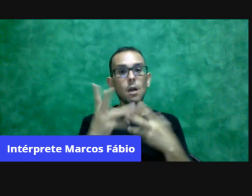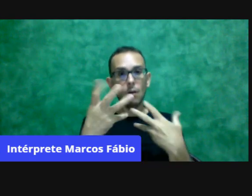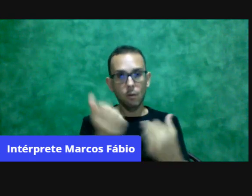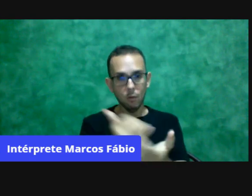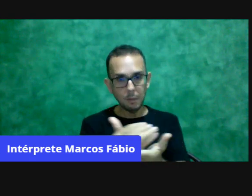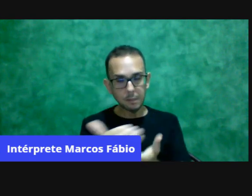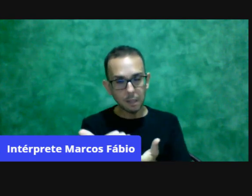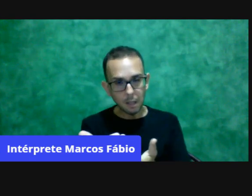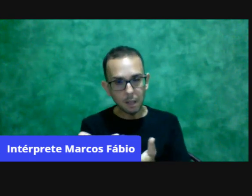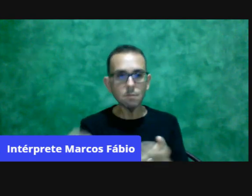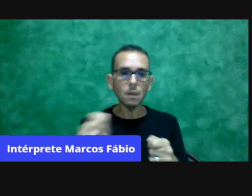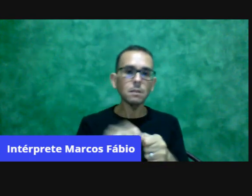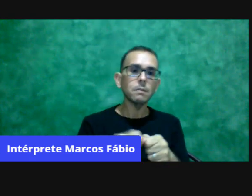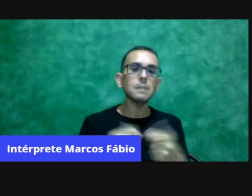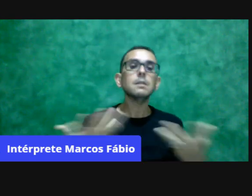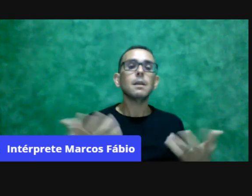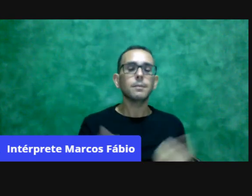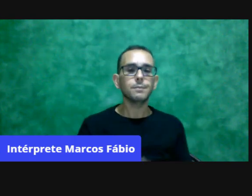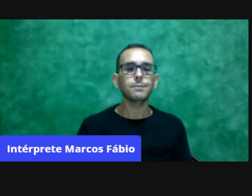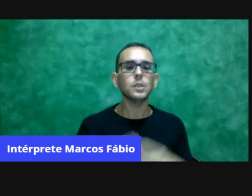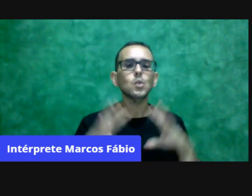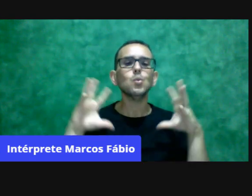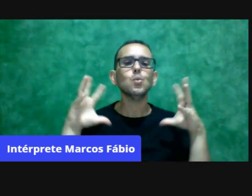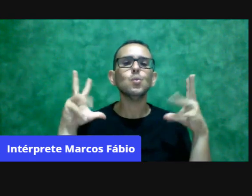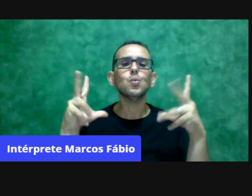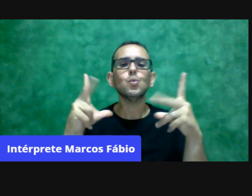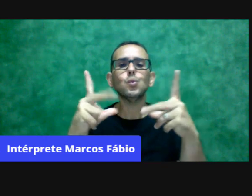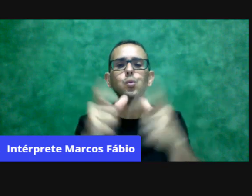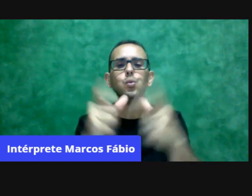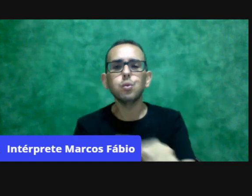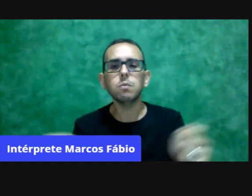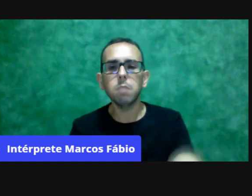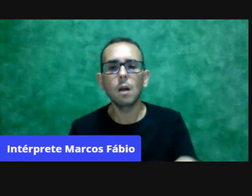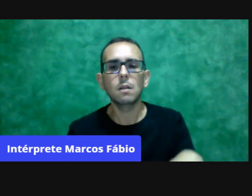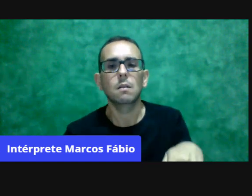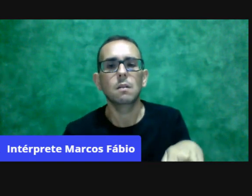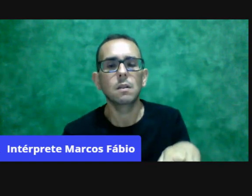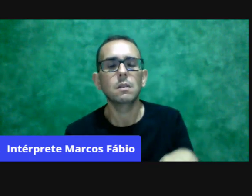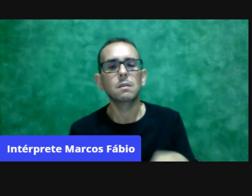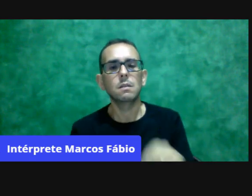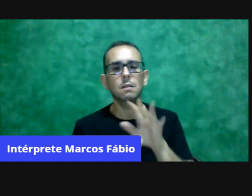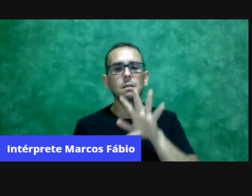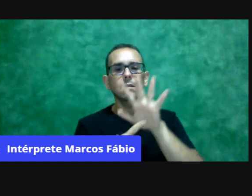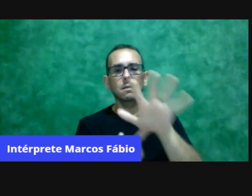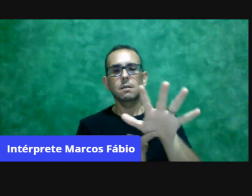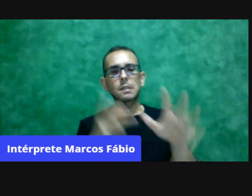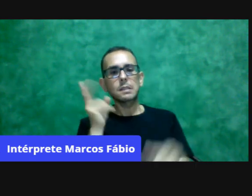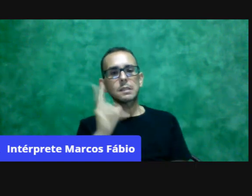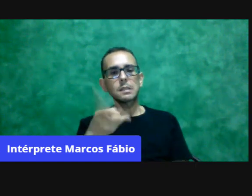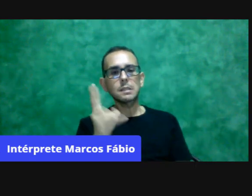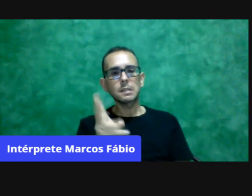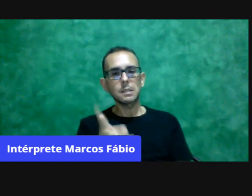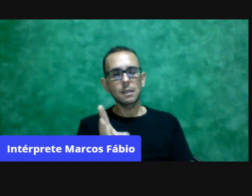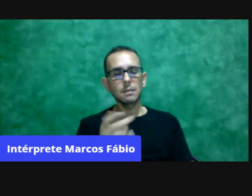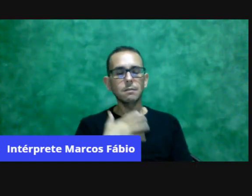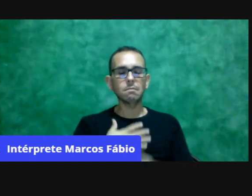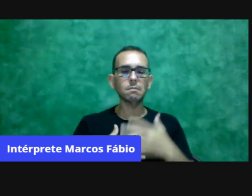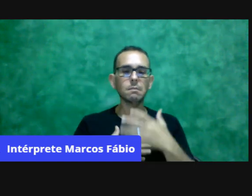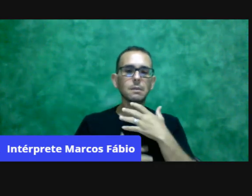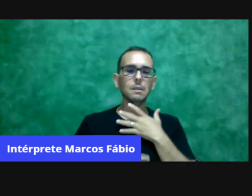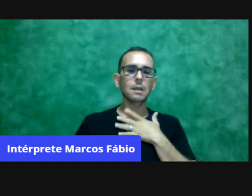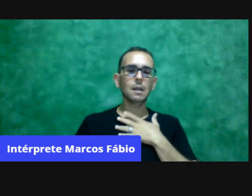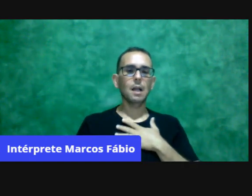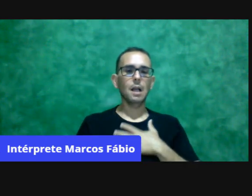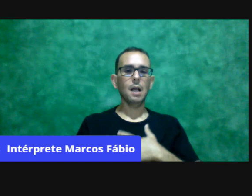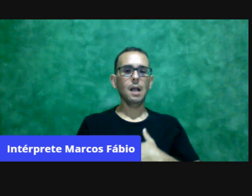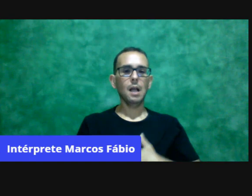E aí ele vai trabalhar. Então, todas as vezes que a gente for fazer essas demonstrações, fazer sempre com aquela pausa,